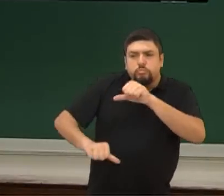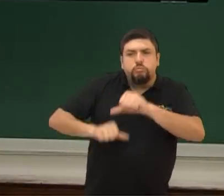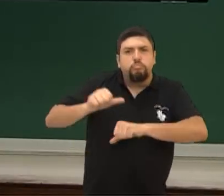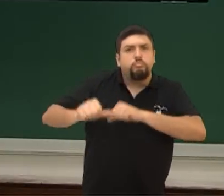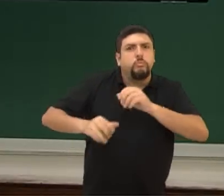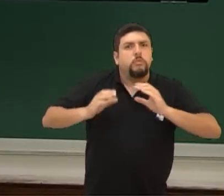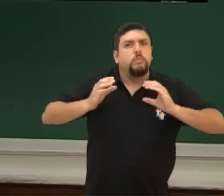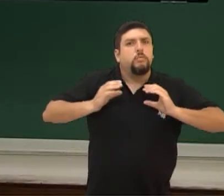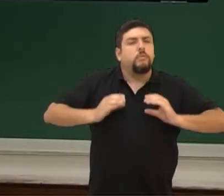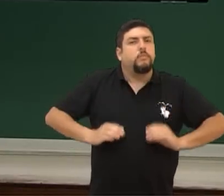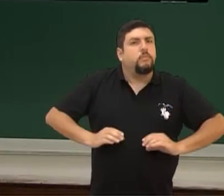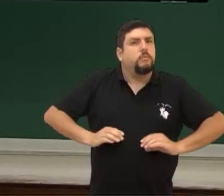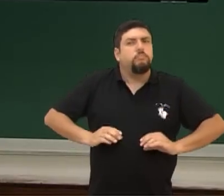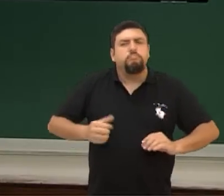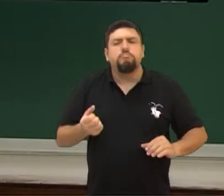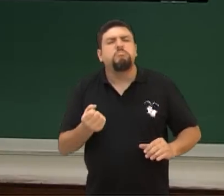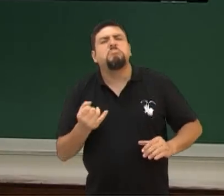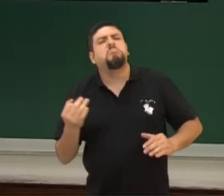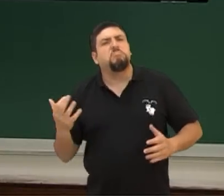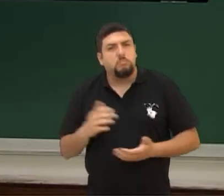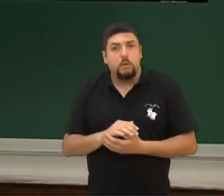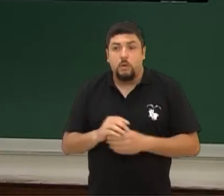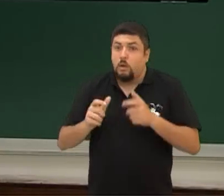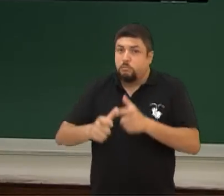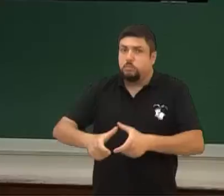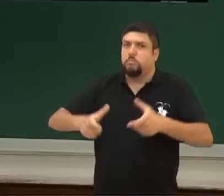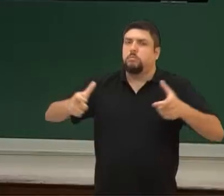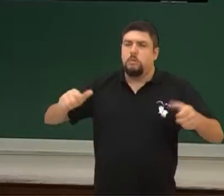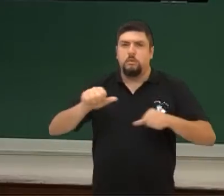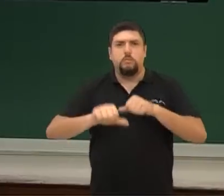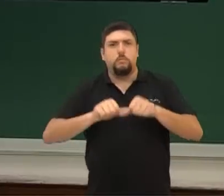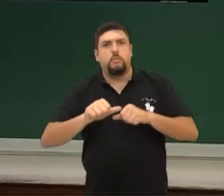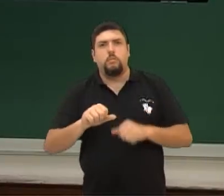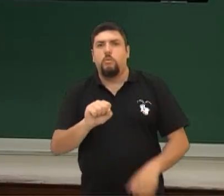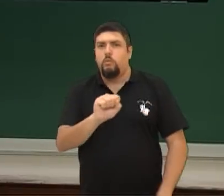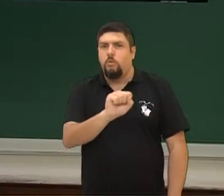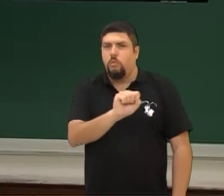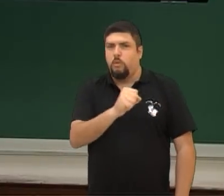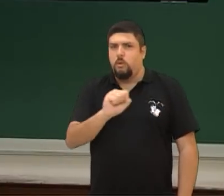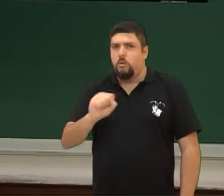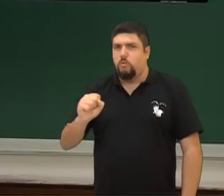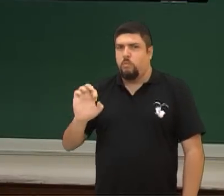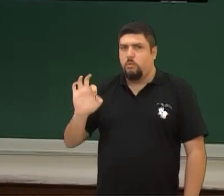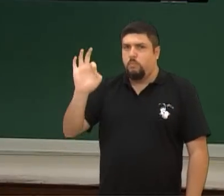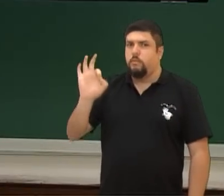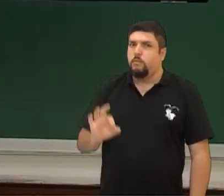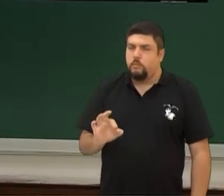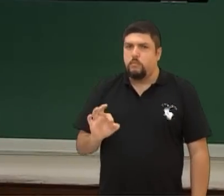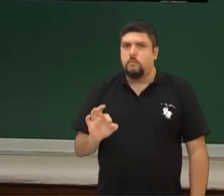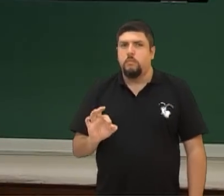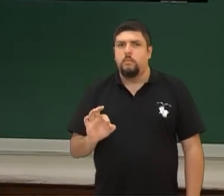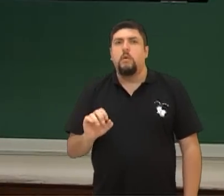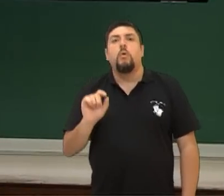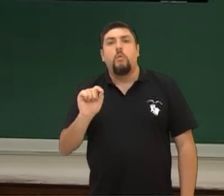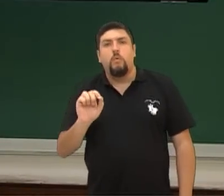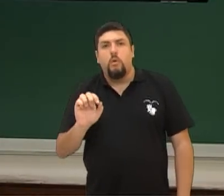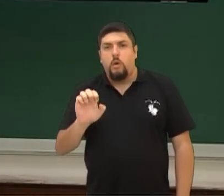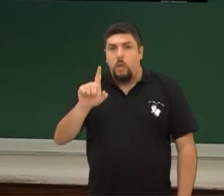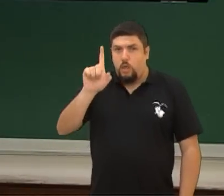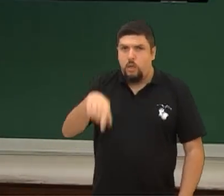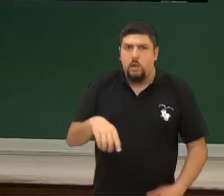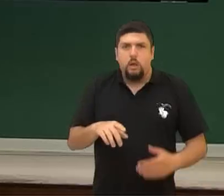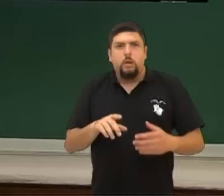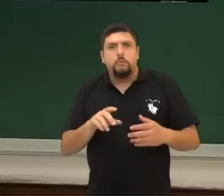crise hídrica, né? Então, a maioria mudou. Então, 88% é um dado explícito, né? Basta